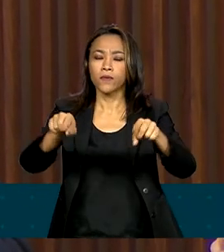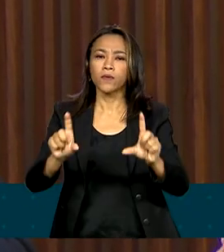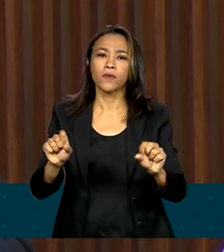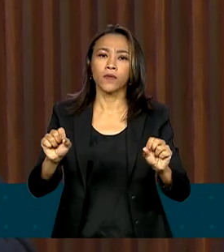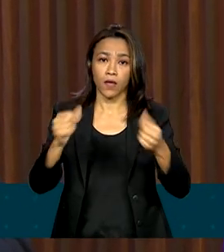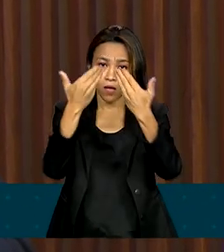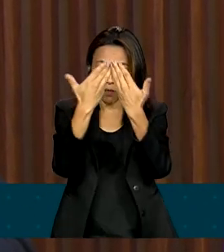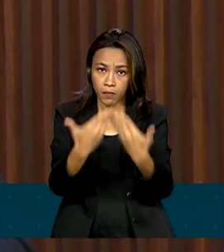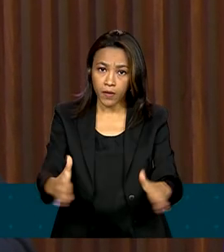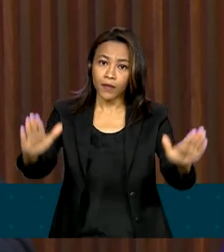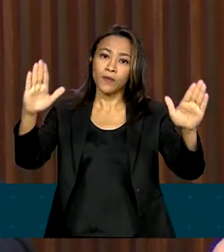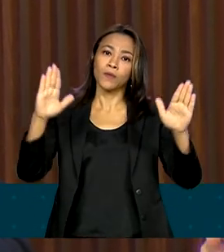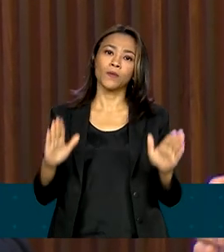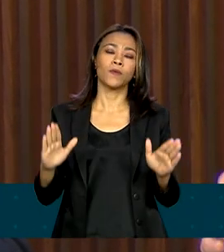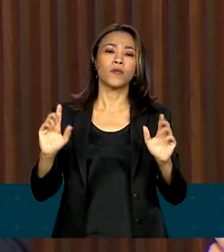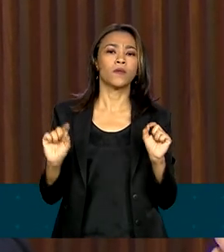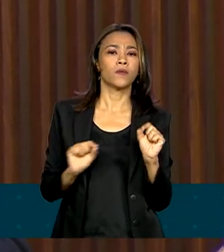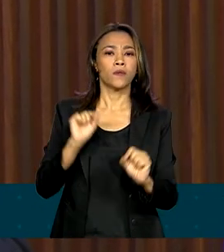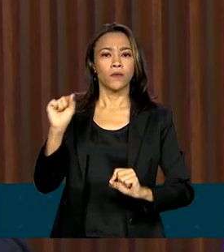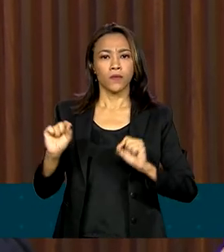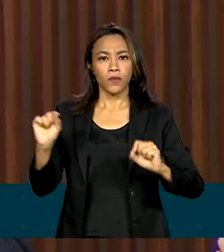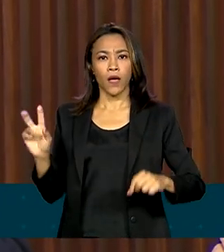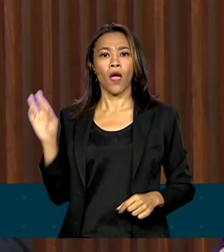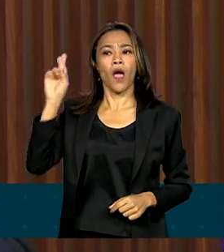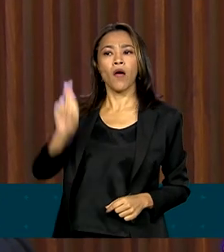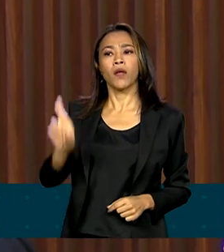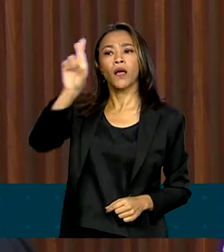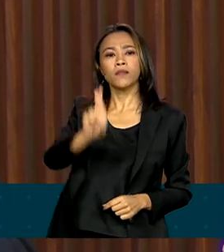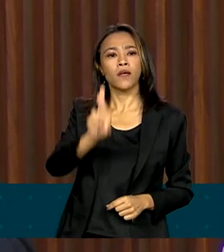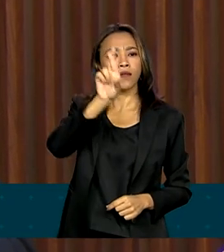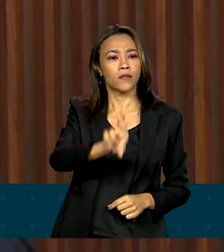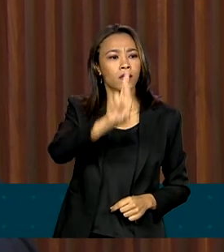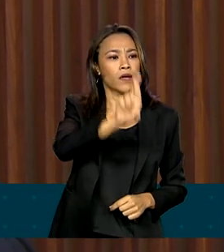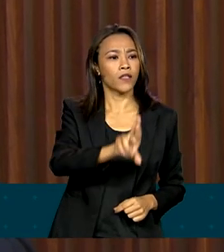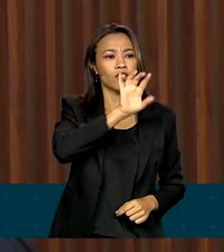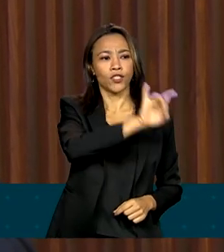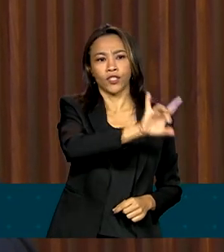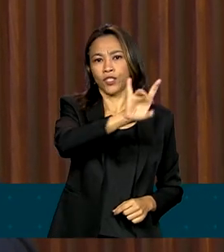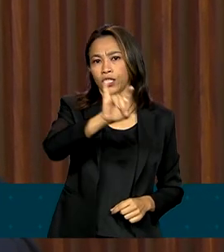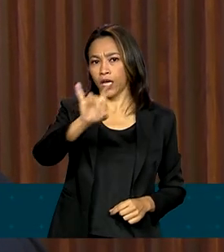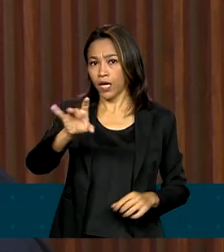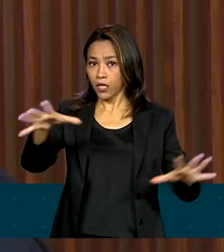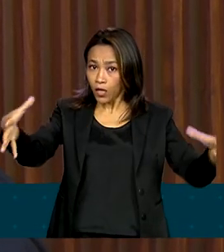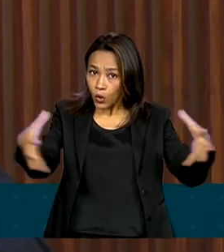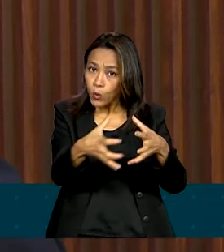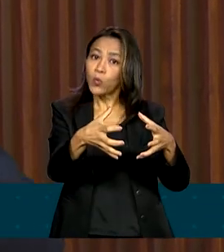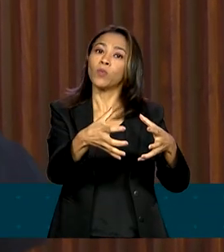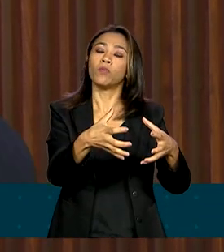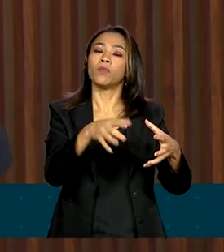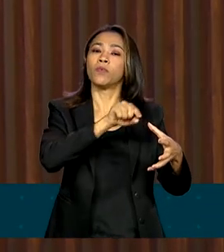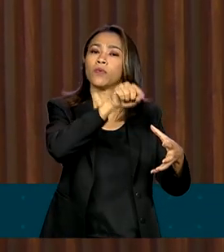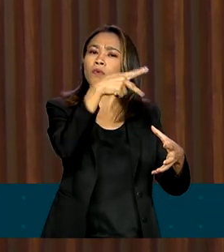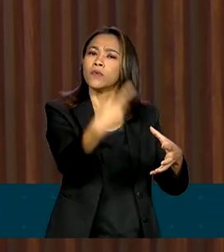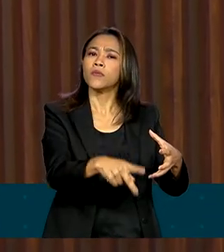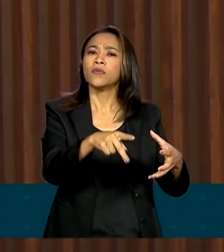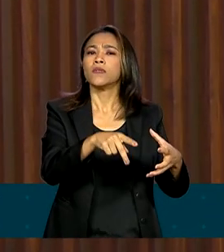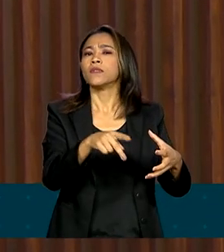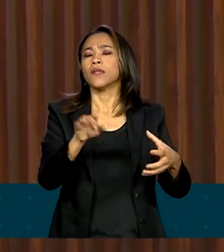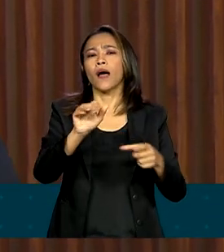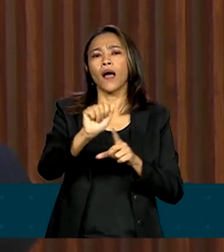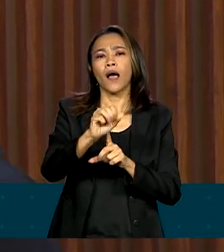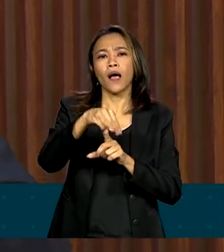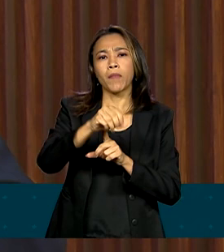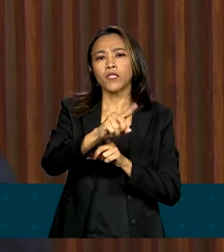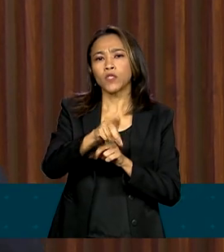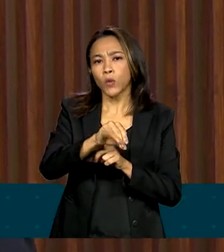uma abertura, primeiro, para uma fala dos representantes de cada um dos consórcios, o consórcio da Amazônia, que vai falar o